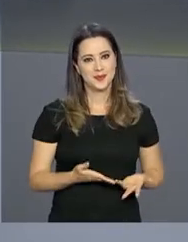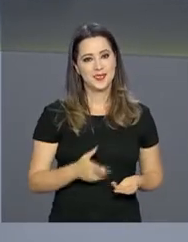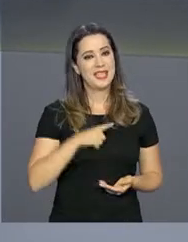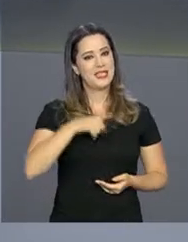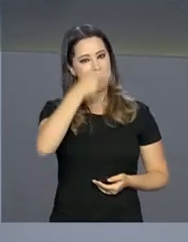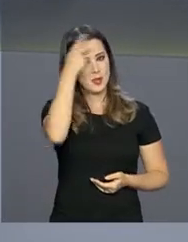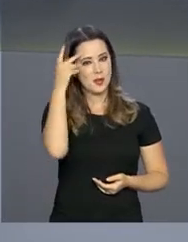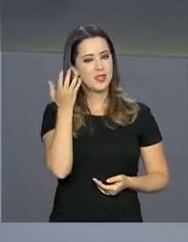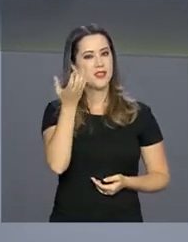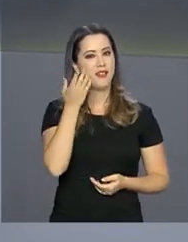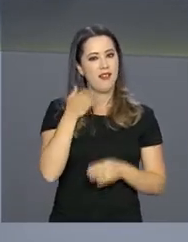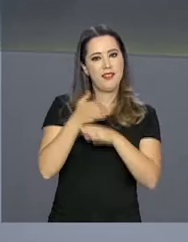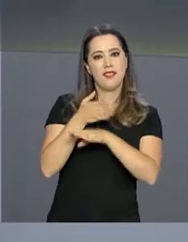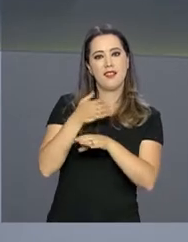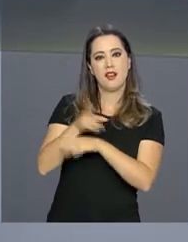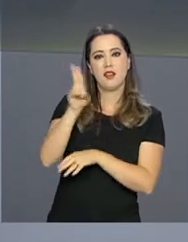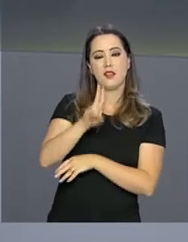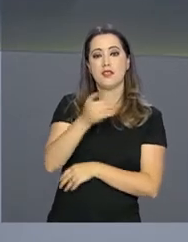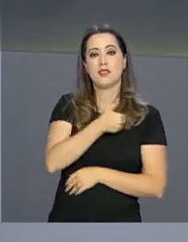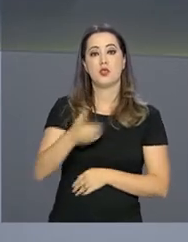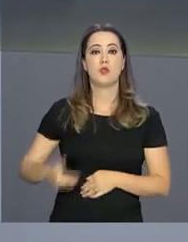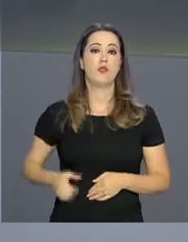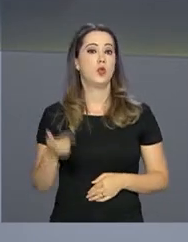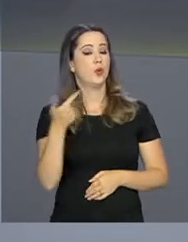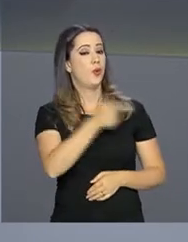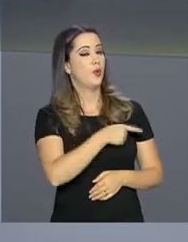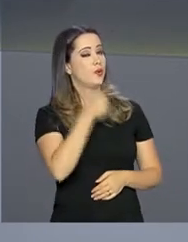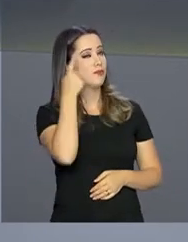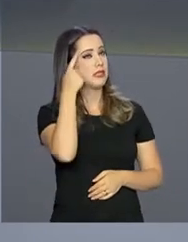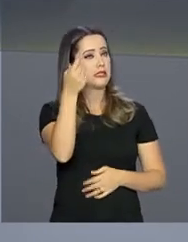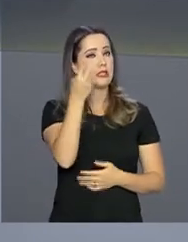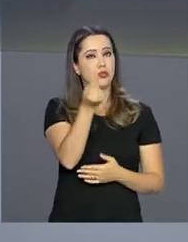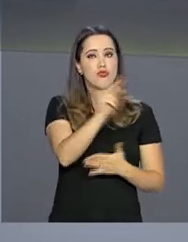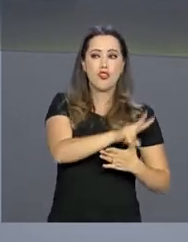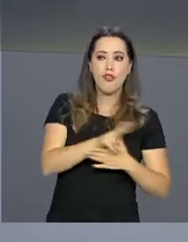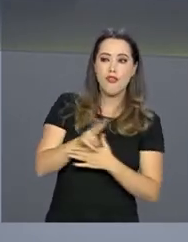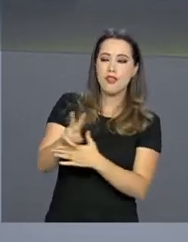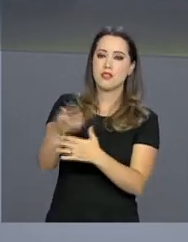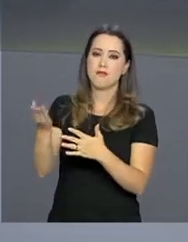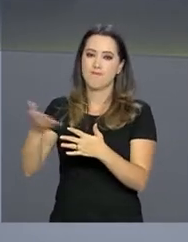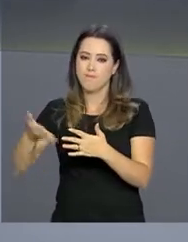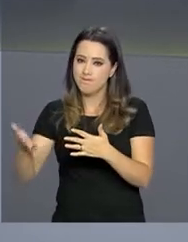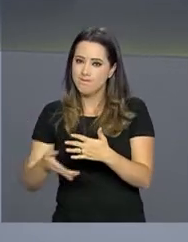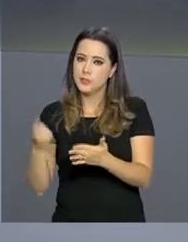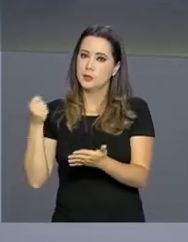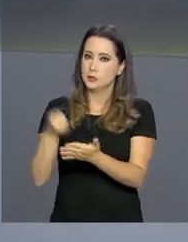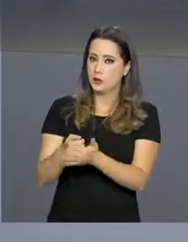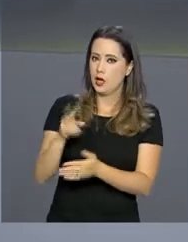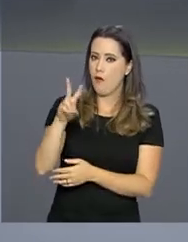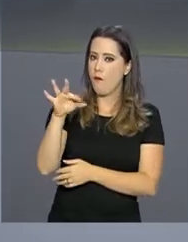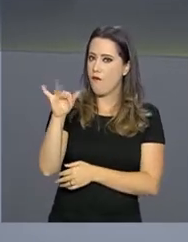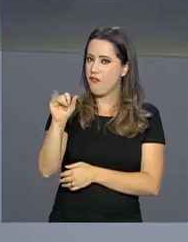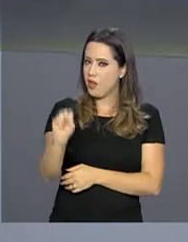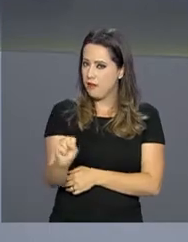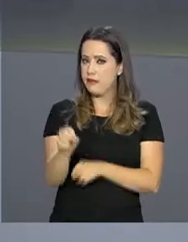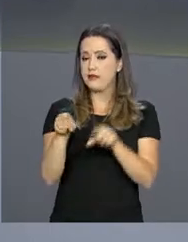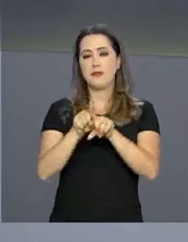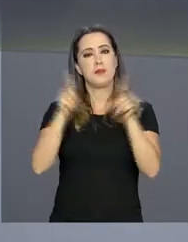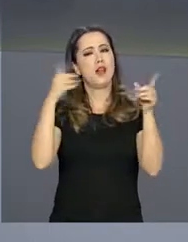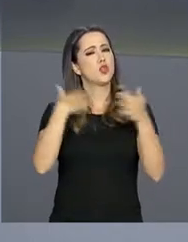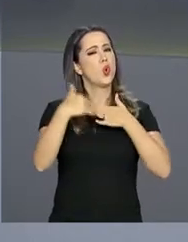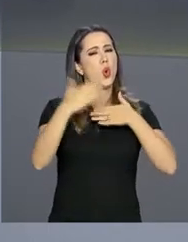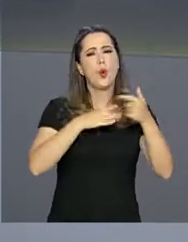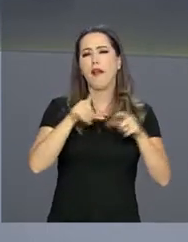Tem gente querendo vaga em universidade pública, outros pensando em pegar um financiamento pelo FIES, mas independentemente da intenção,